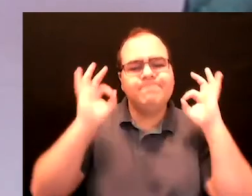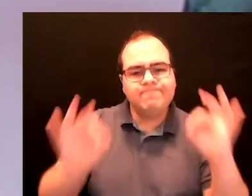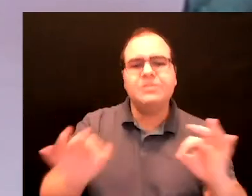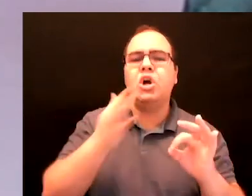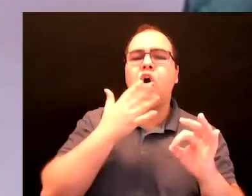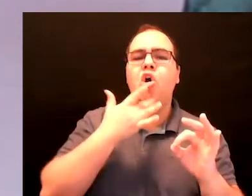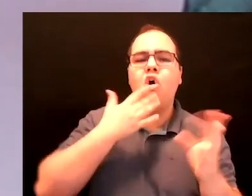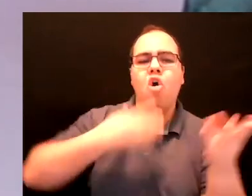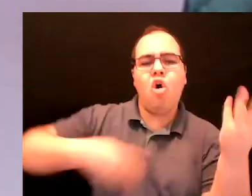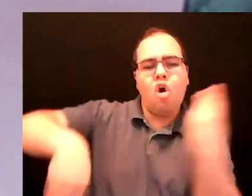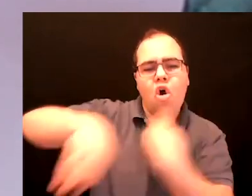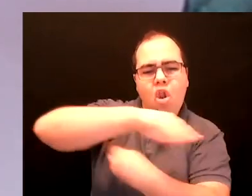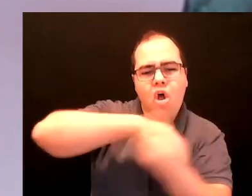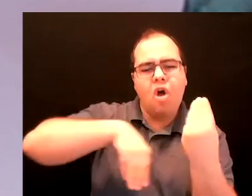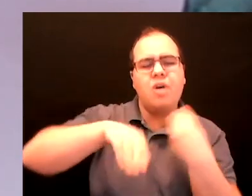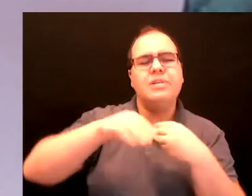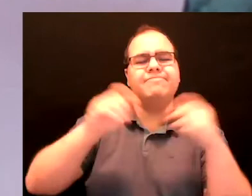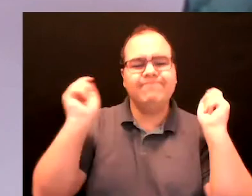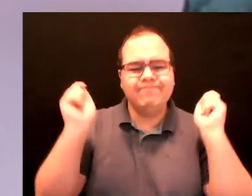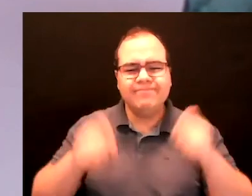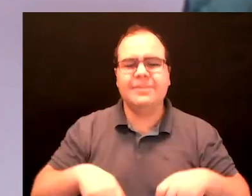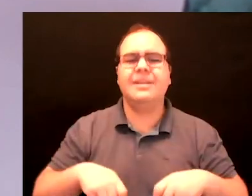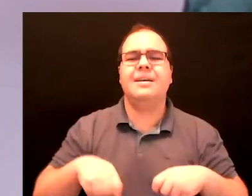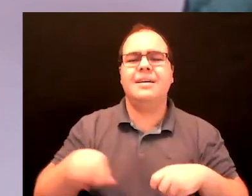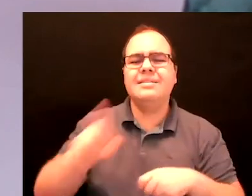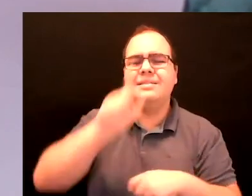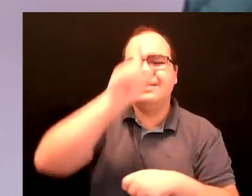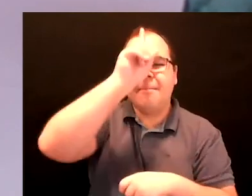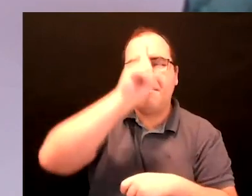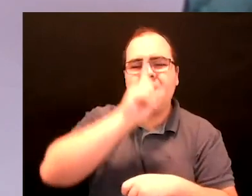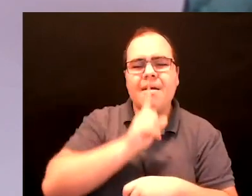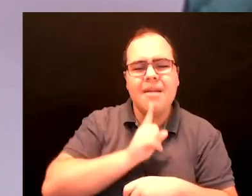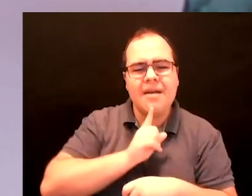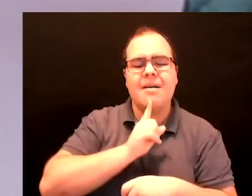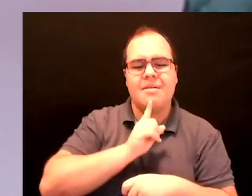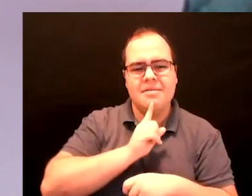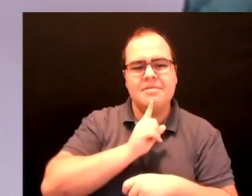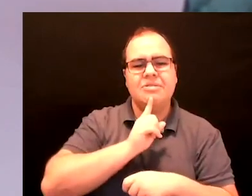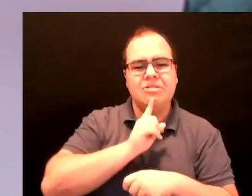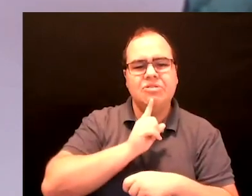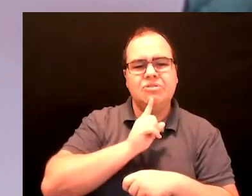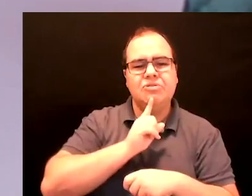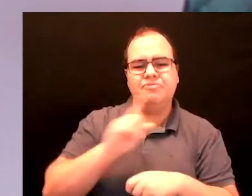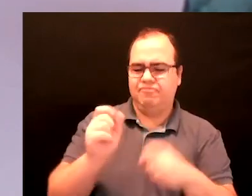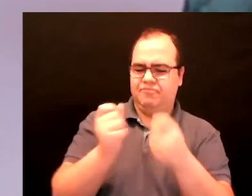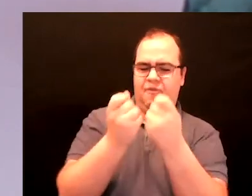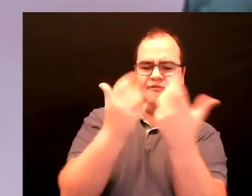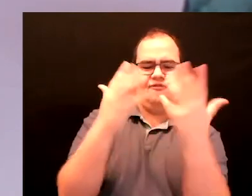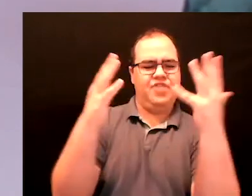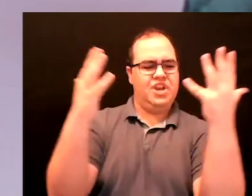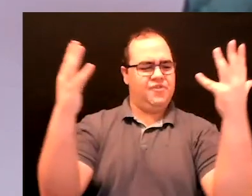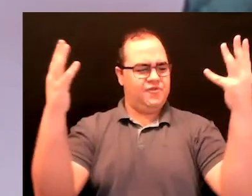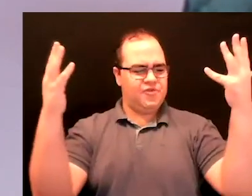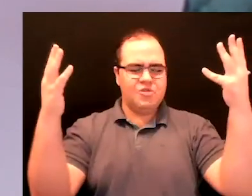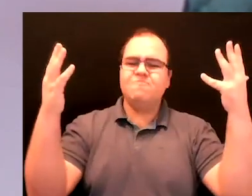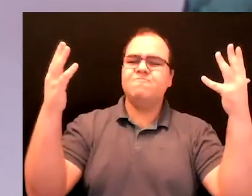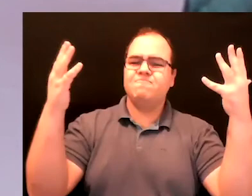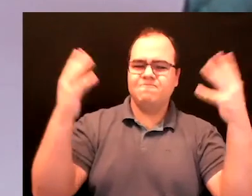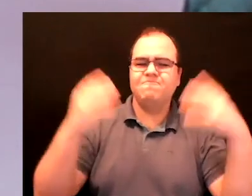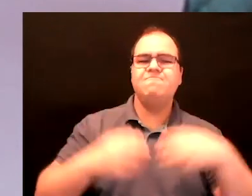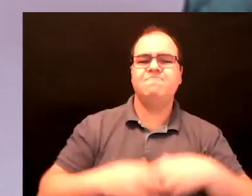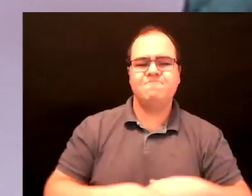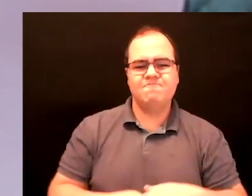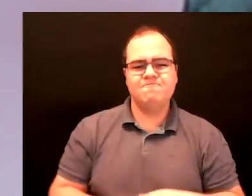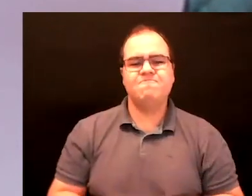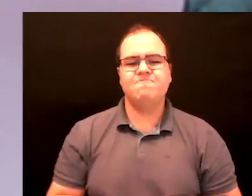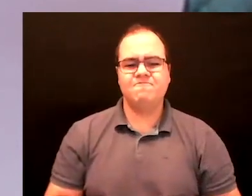Muito interessante como ela realmente colore e traz esse amarelo aí bem, bem